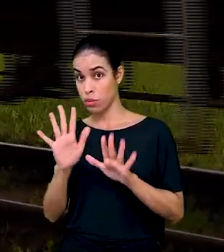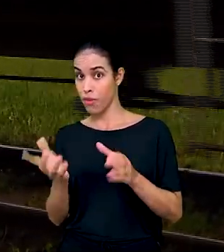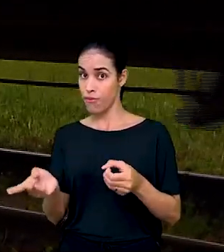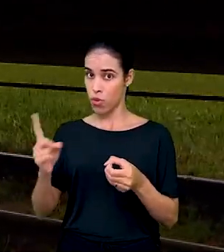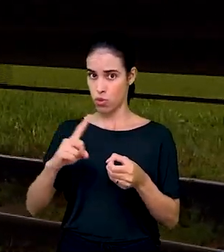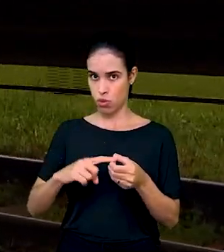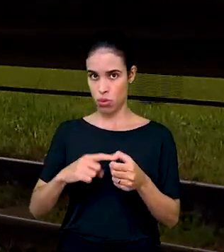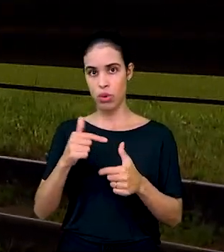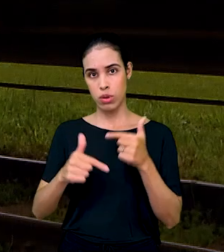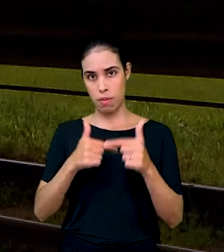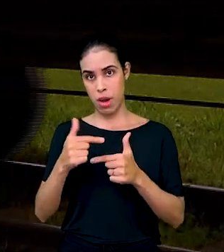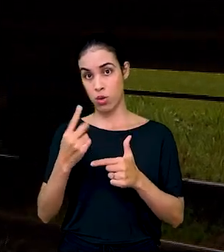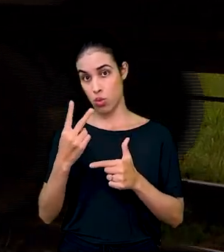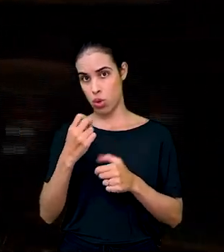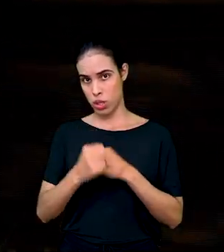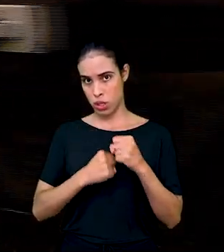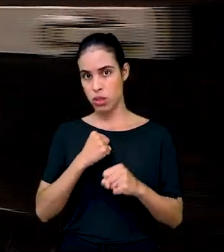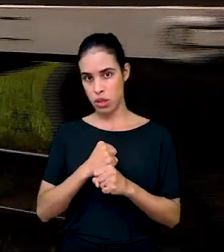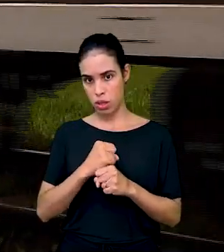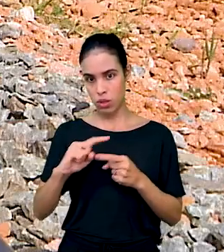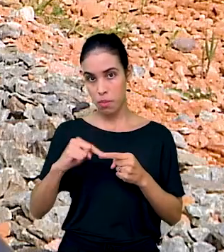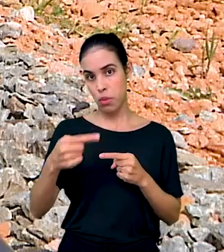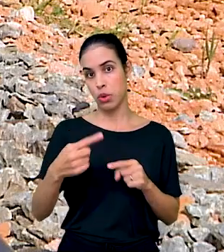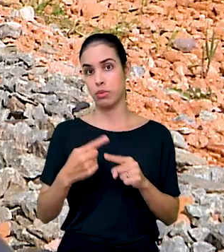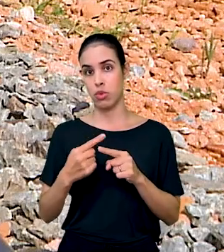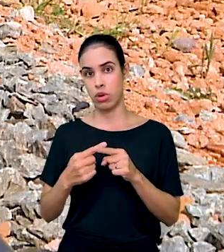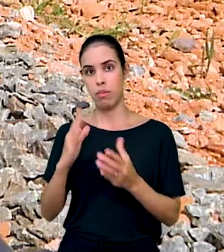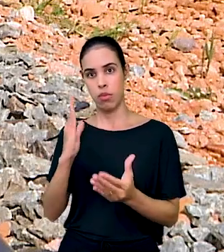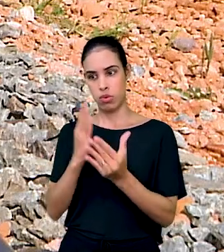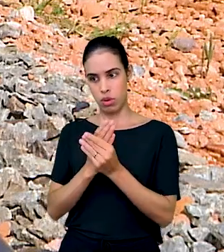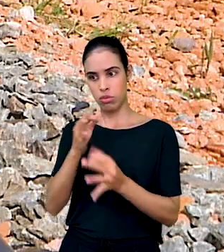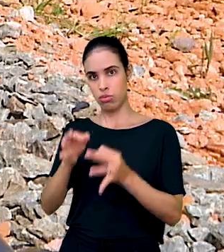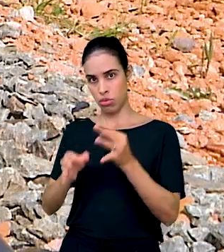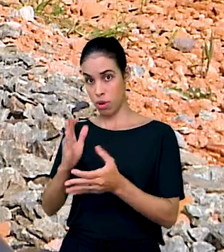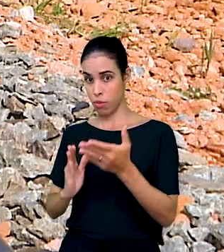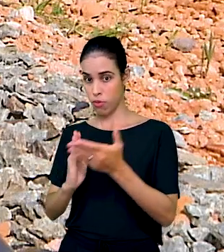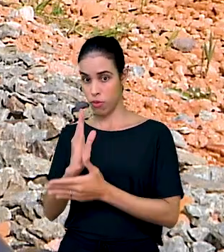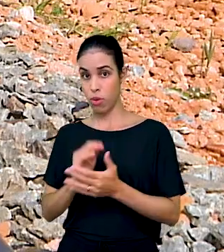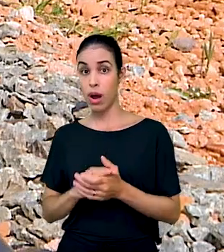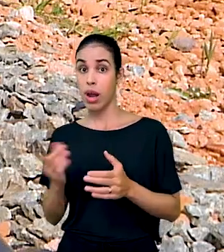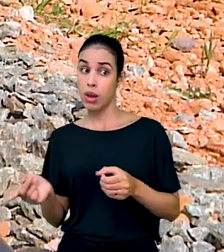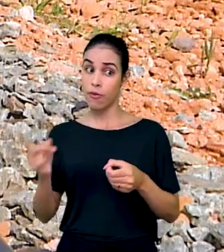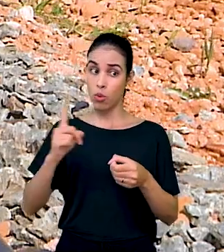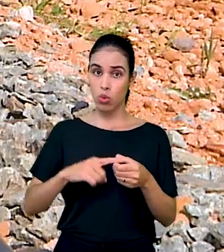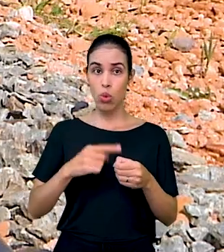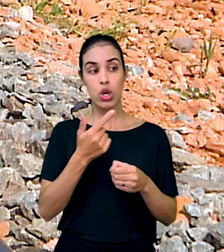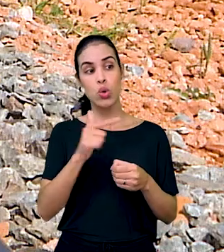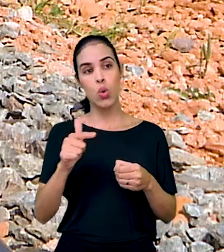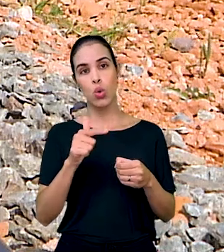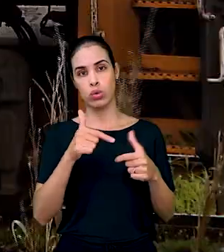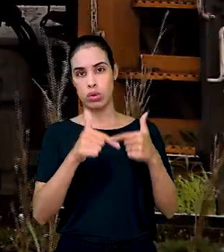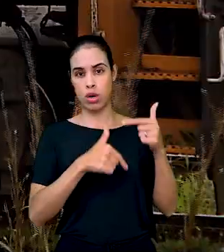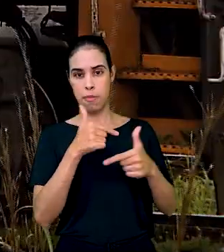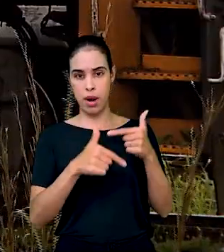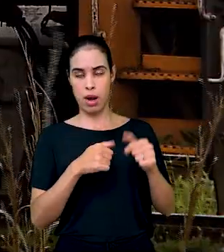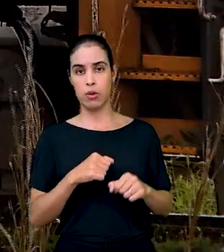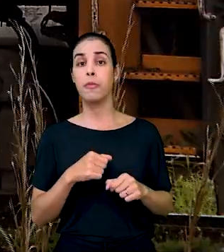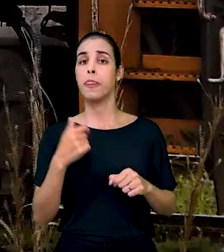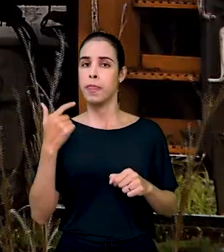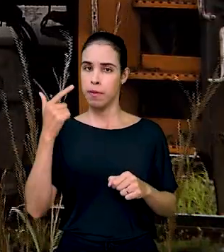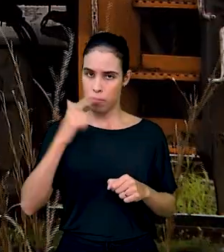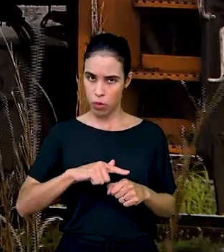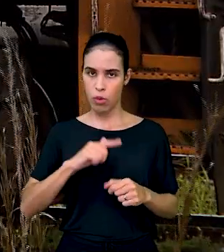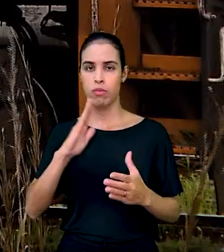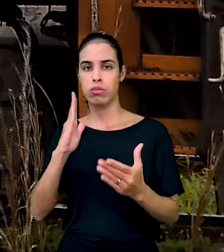conseguiu a reintegração ao emprego 2 anos depois, por decisão judicial, e foi remanejado de função. Em uma